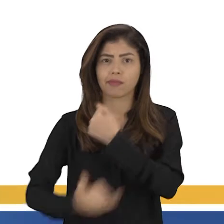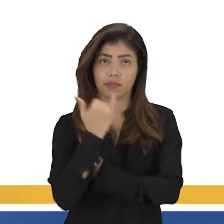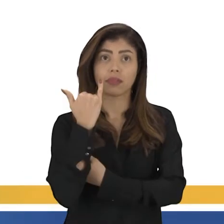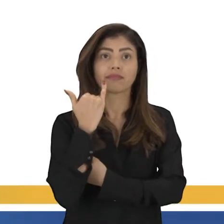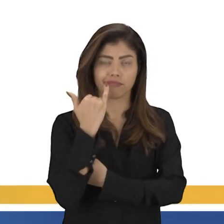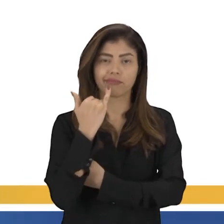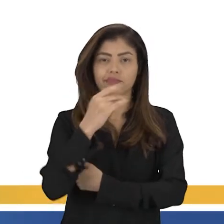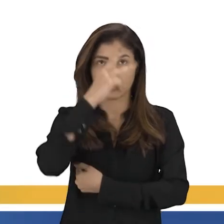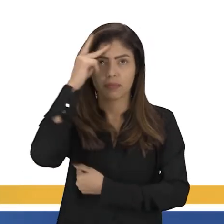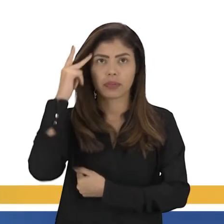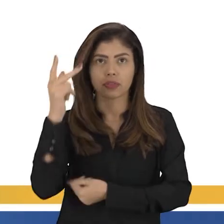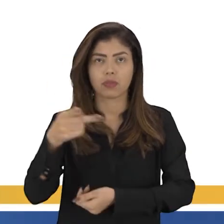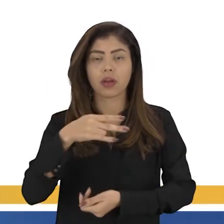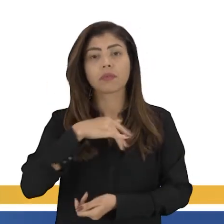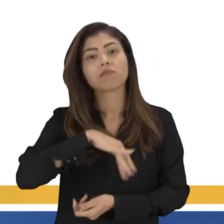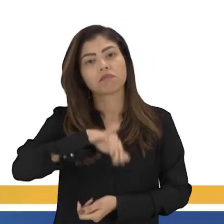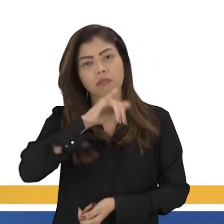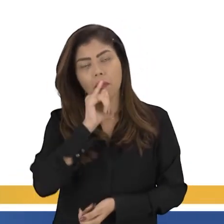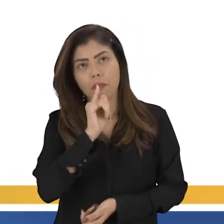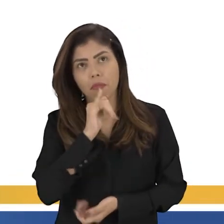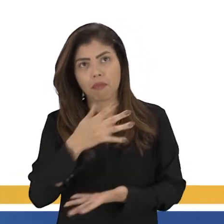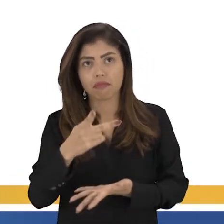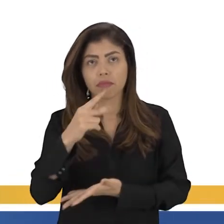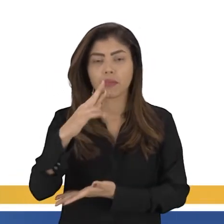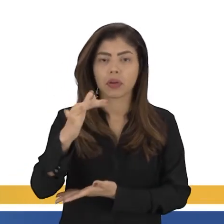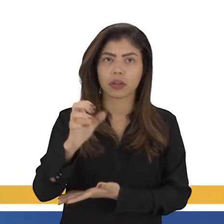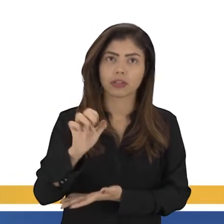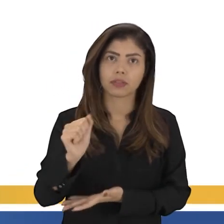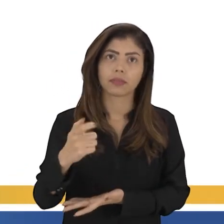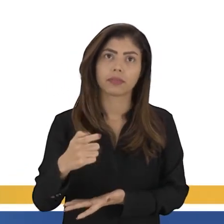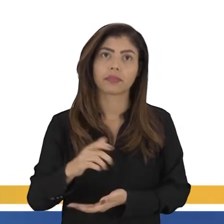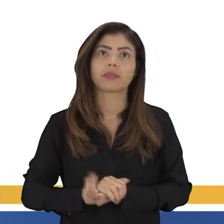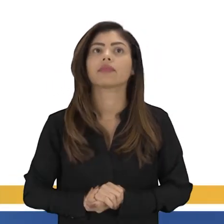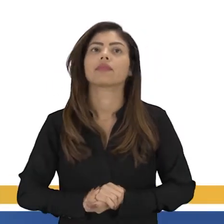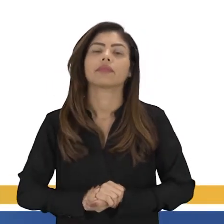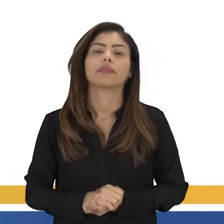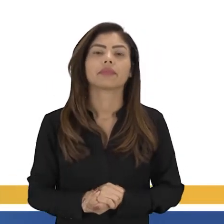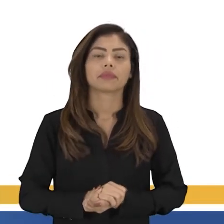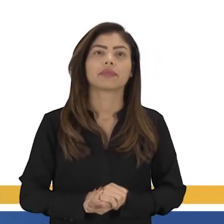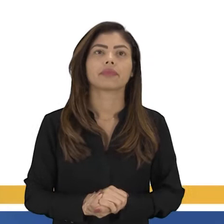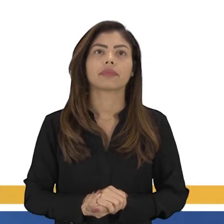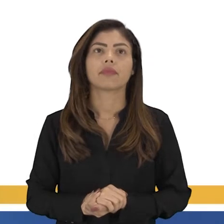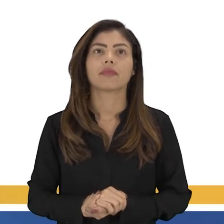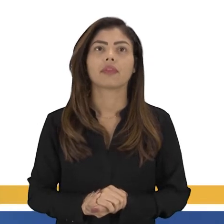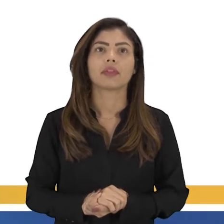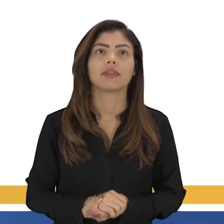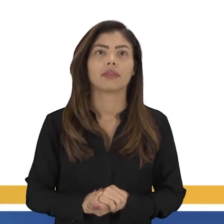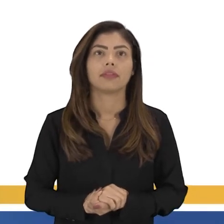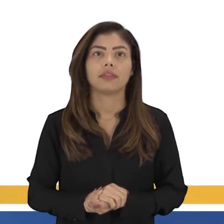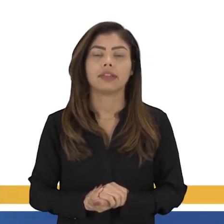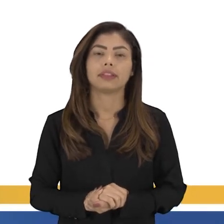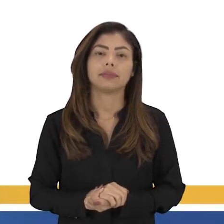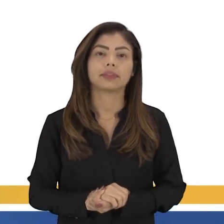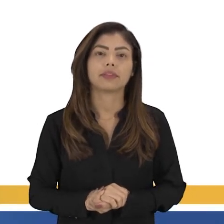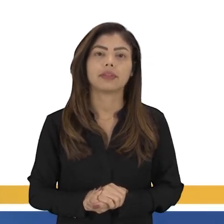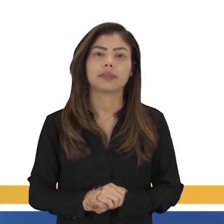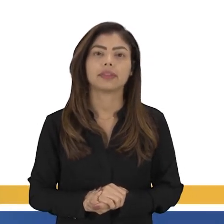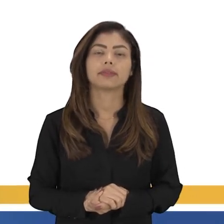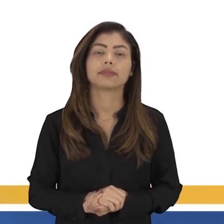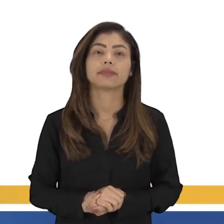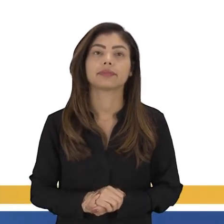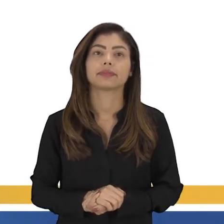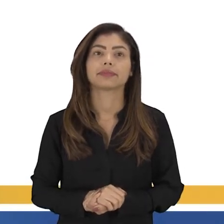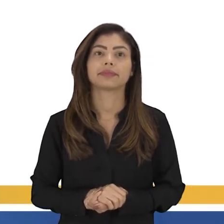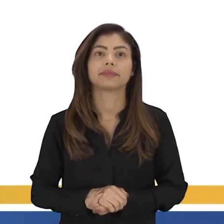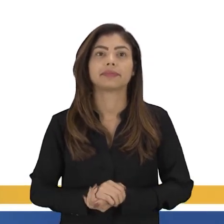on a park bench, thinking about a friend of mine who was only 23, gone